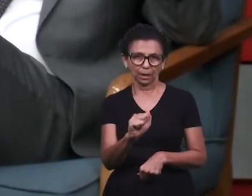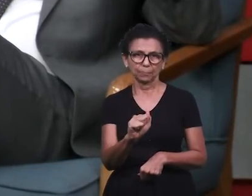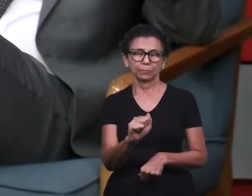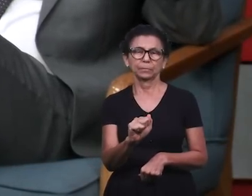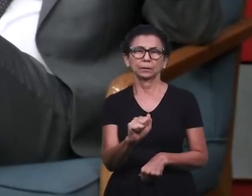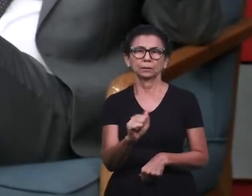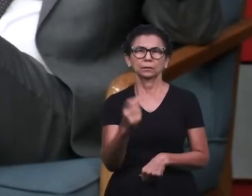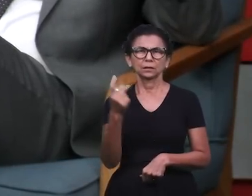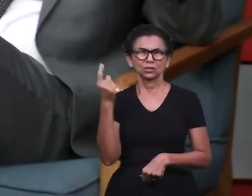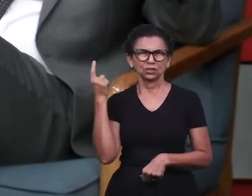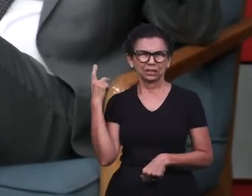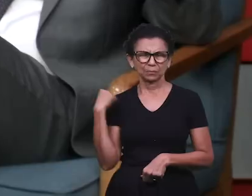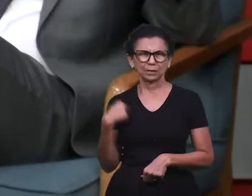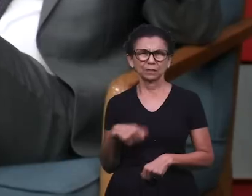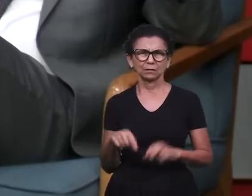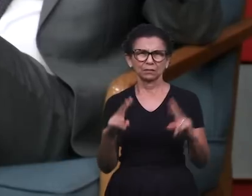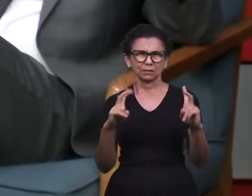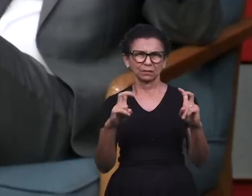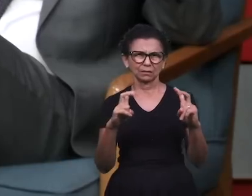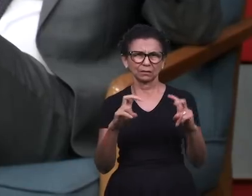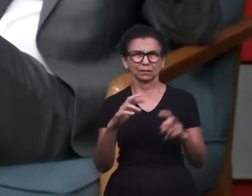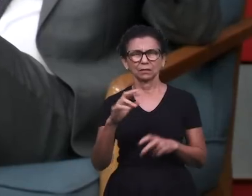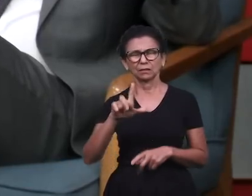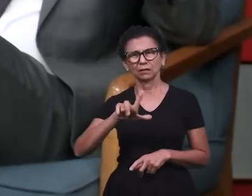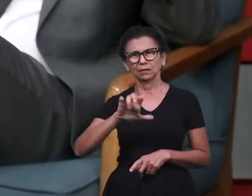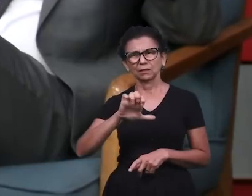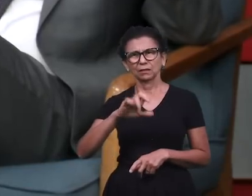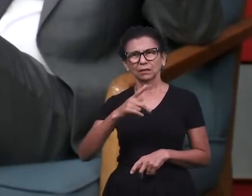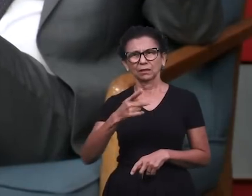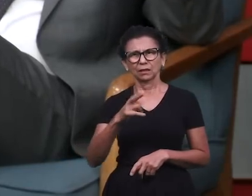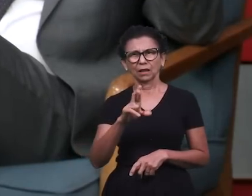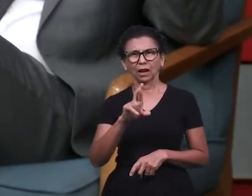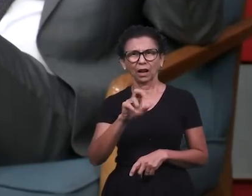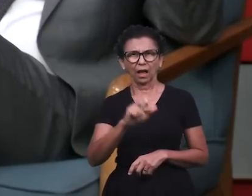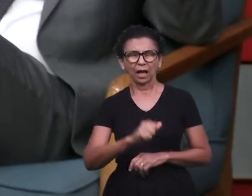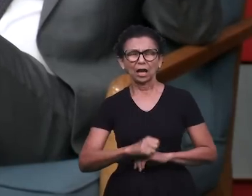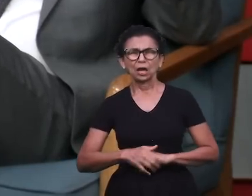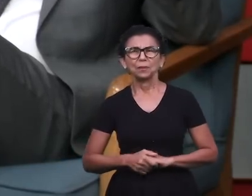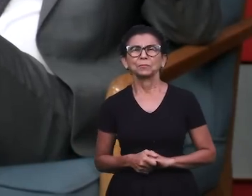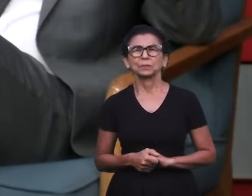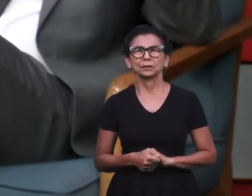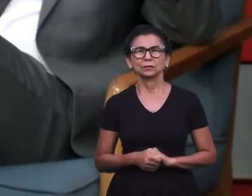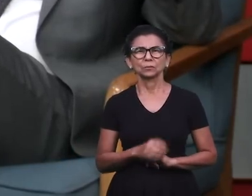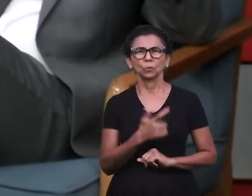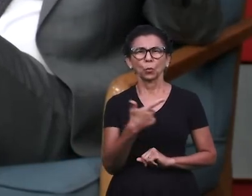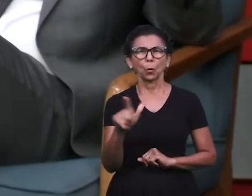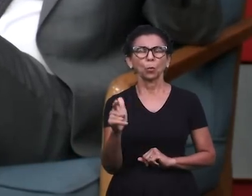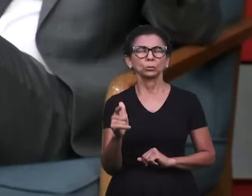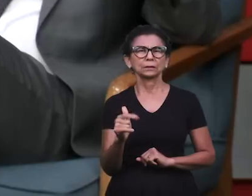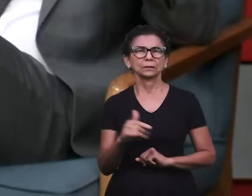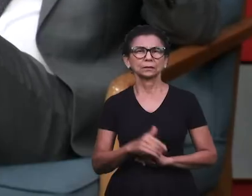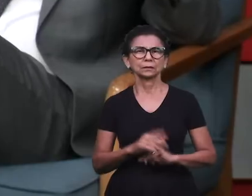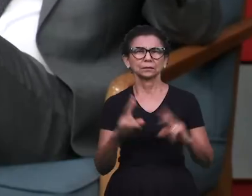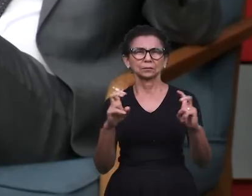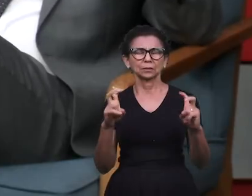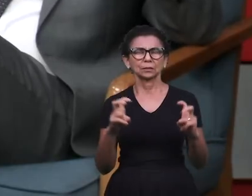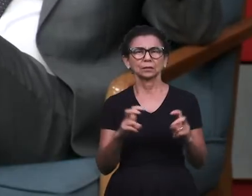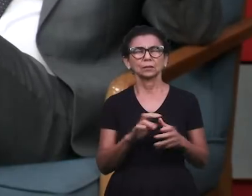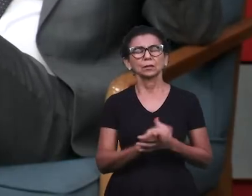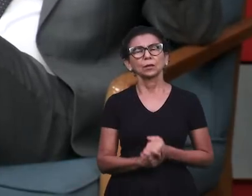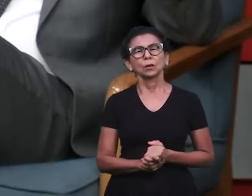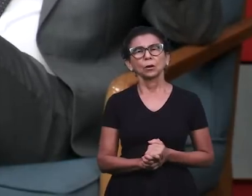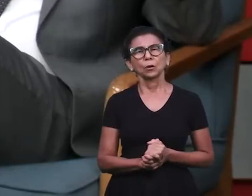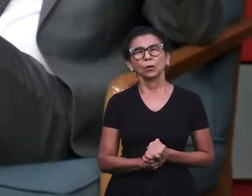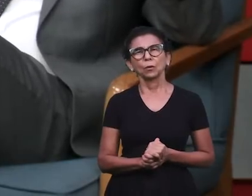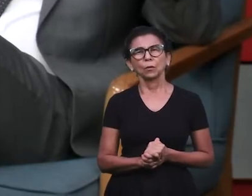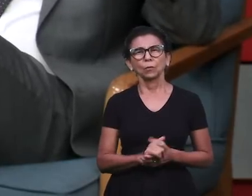usa, naquele tempo se falava lepra, mal de Lázaro, não é? Era também conhecido lepra ou mal de